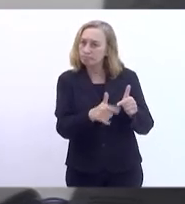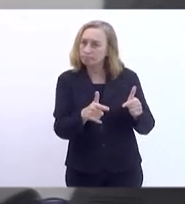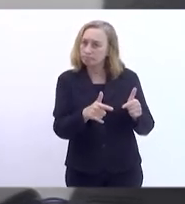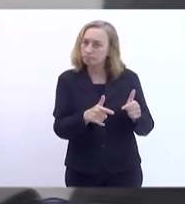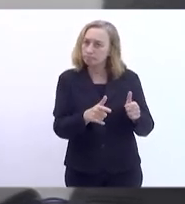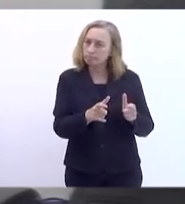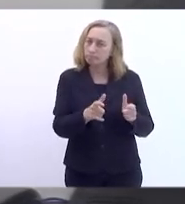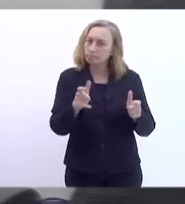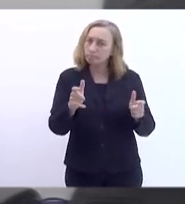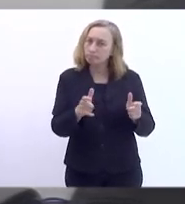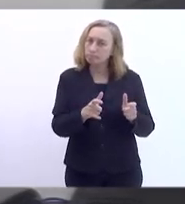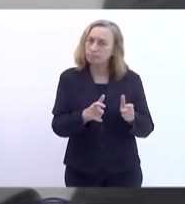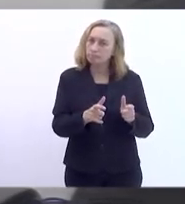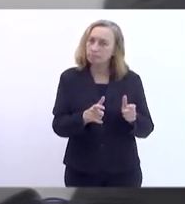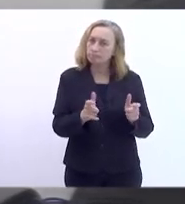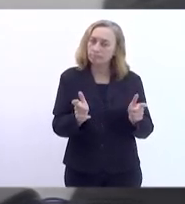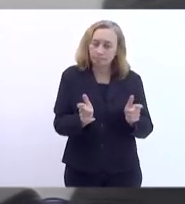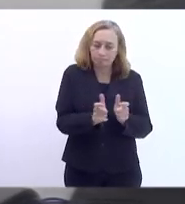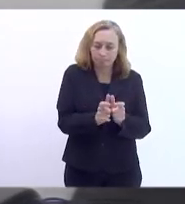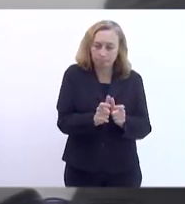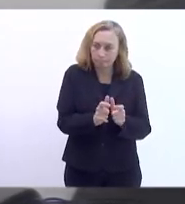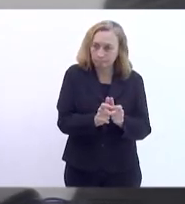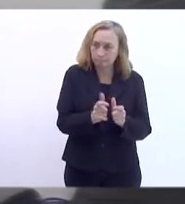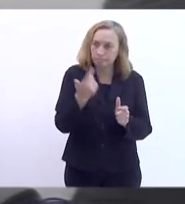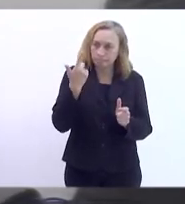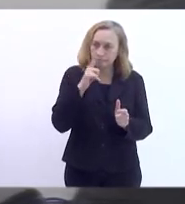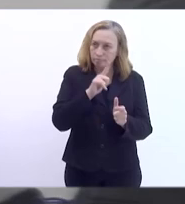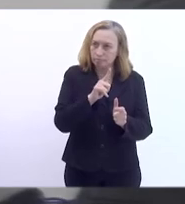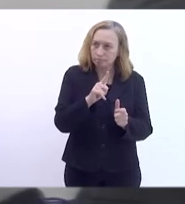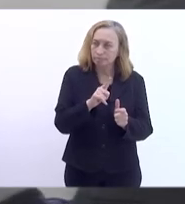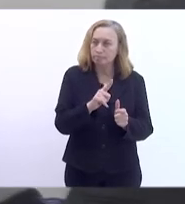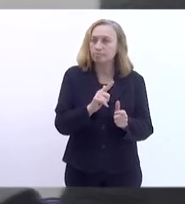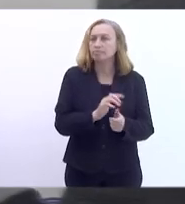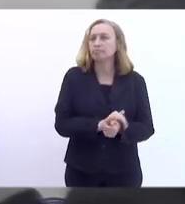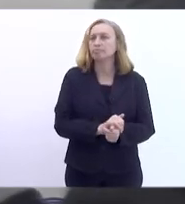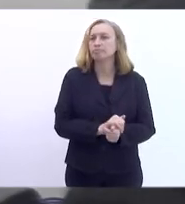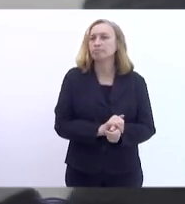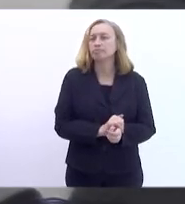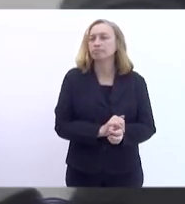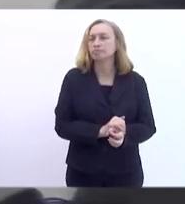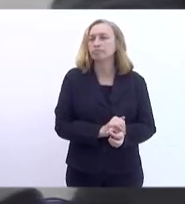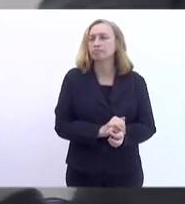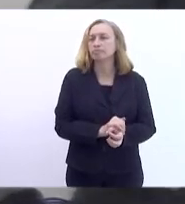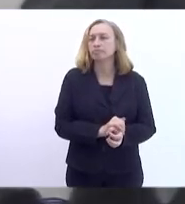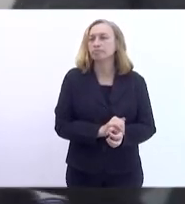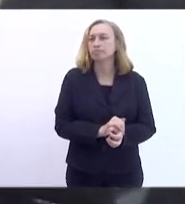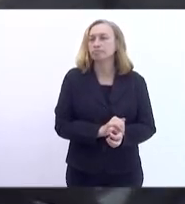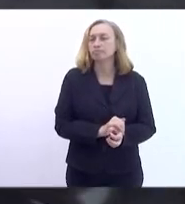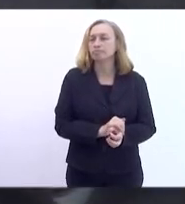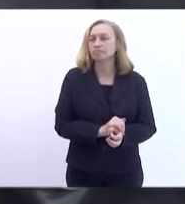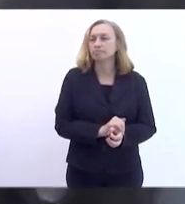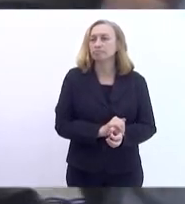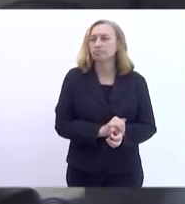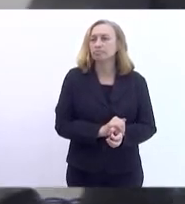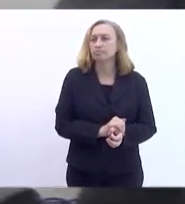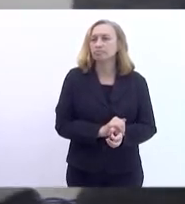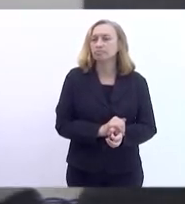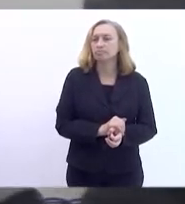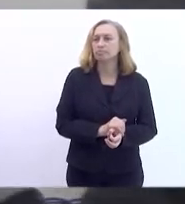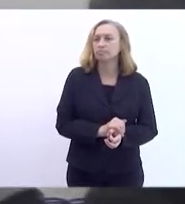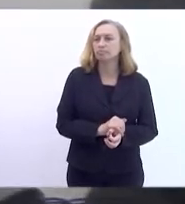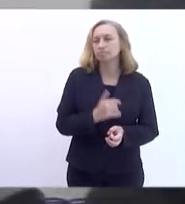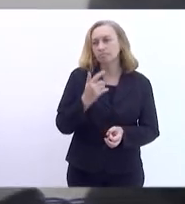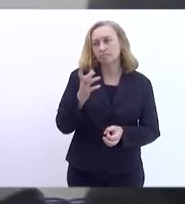intensidade menor nós vamos conseguir determinar a isso ouço com alguma